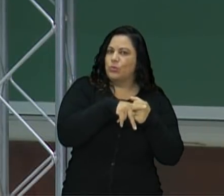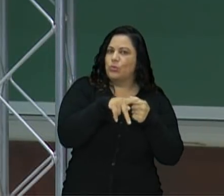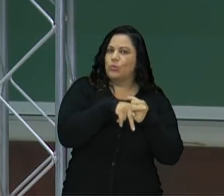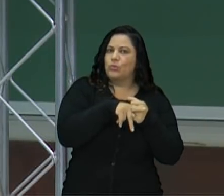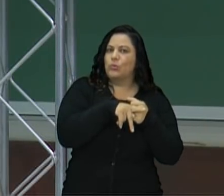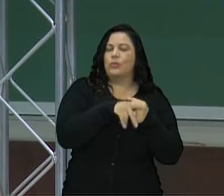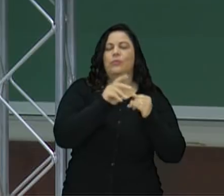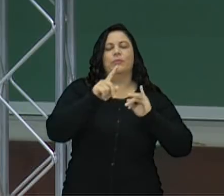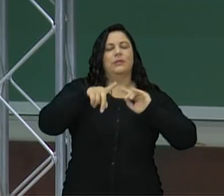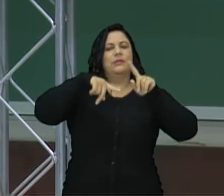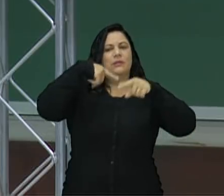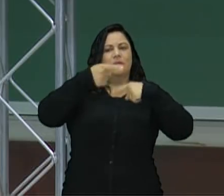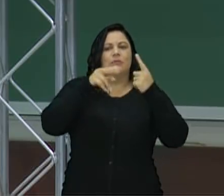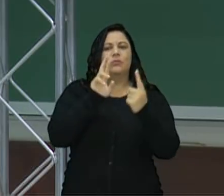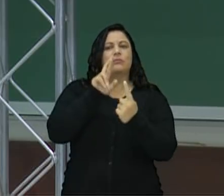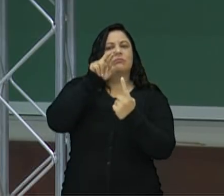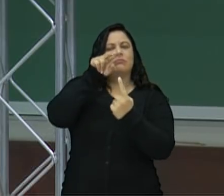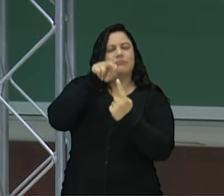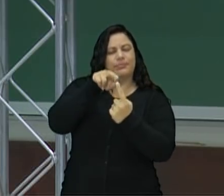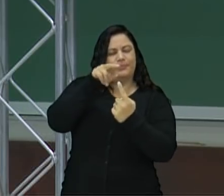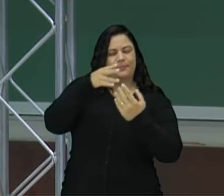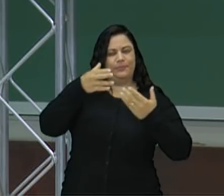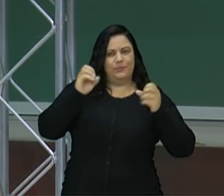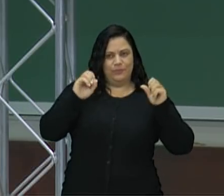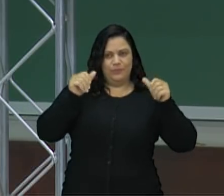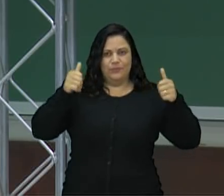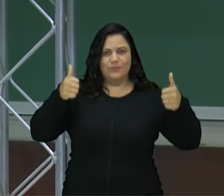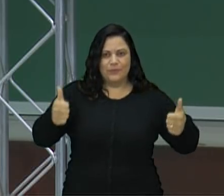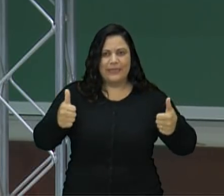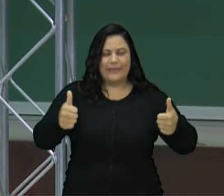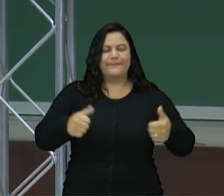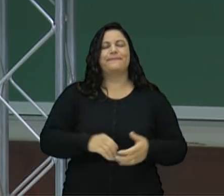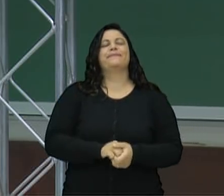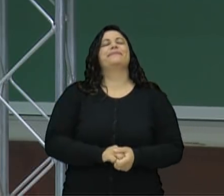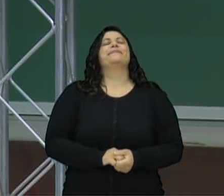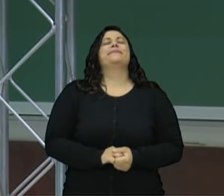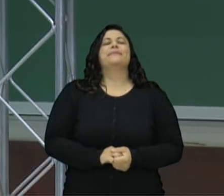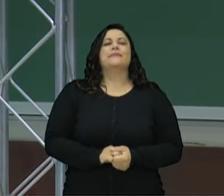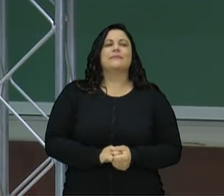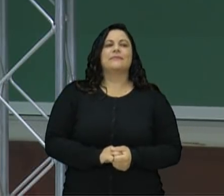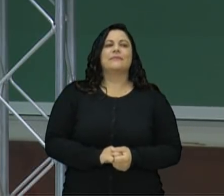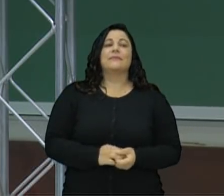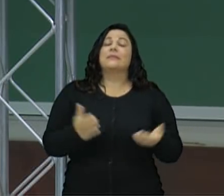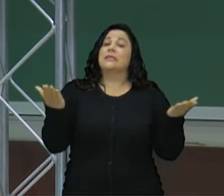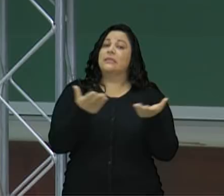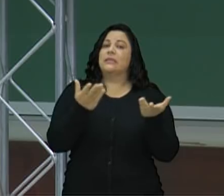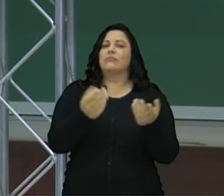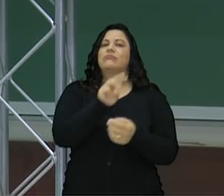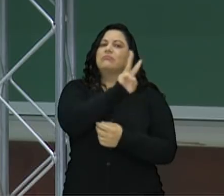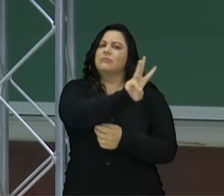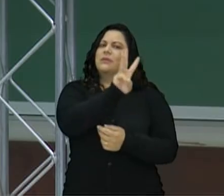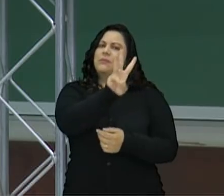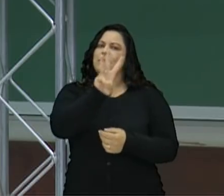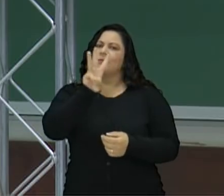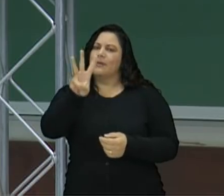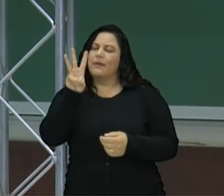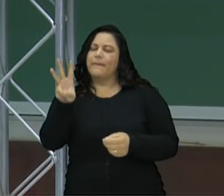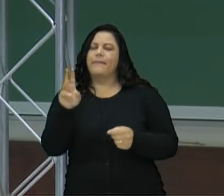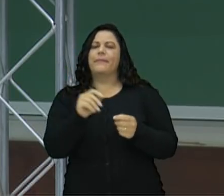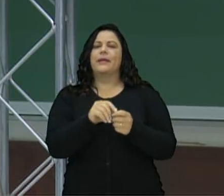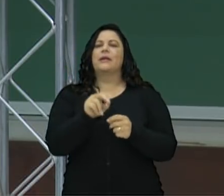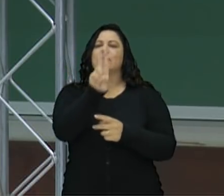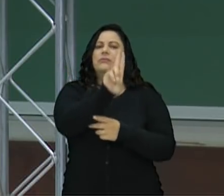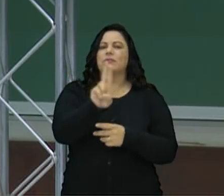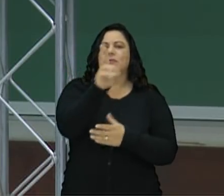referência essa compulsão pela estética. Muito bem, parabéns, né? Aqui estão as referências, né, utilizadas para a aula